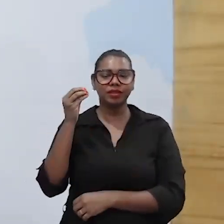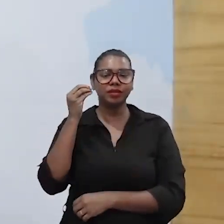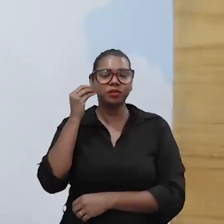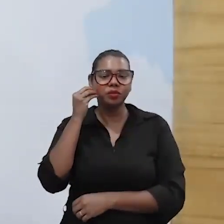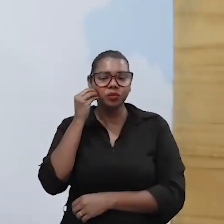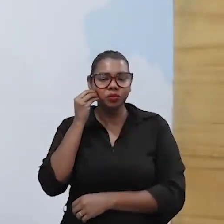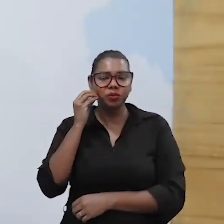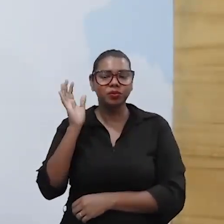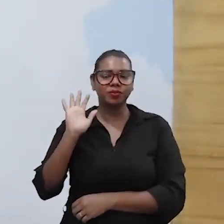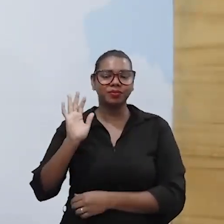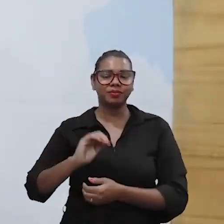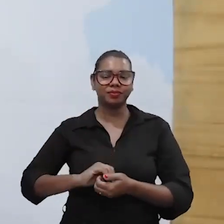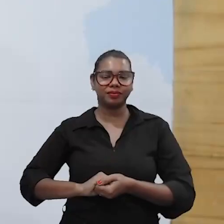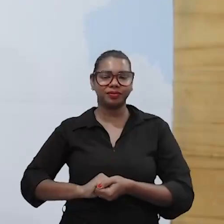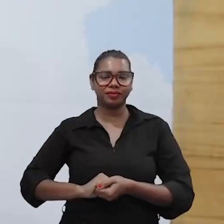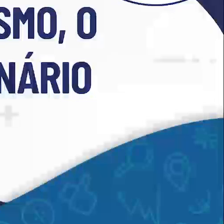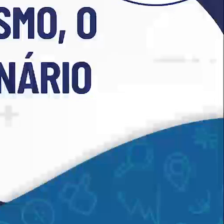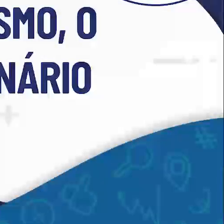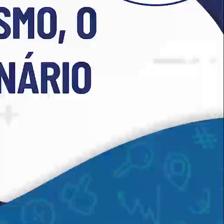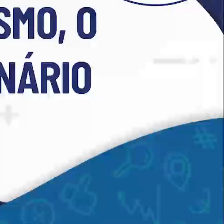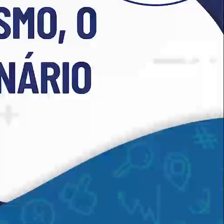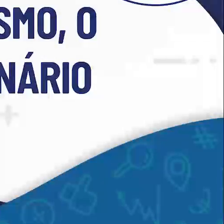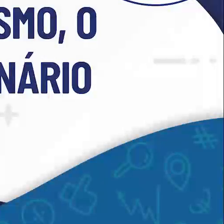E até daqui a pouco.